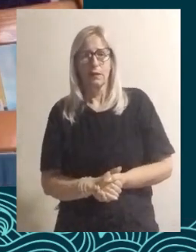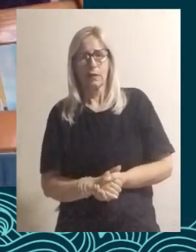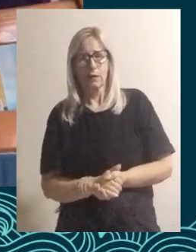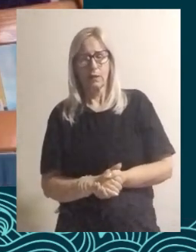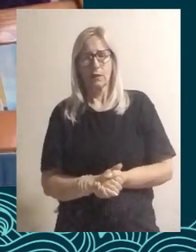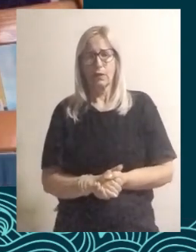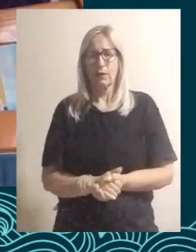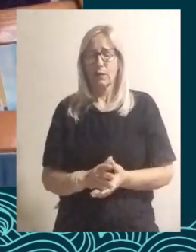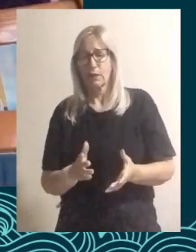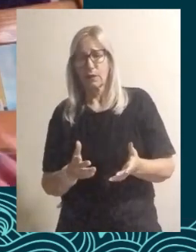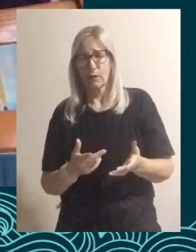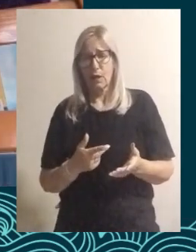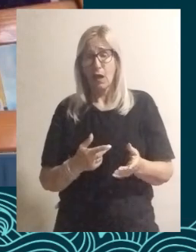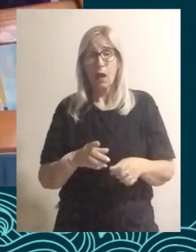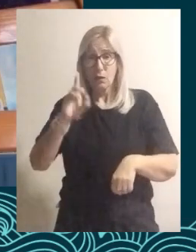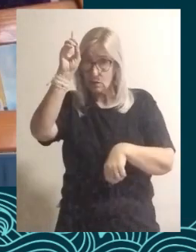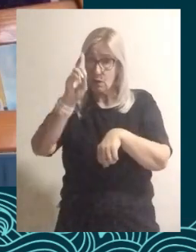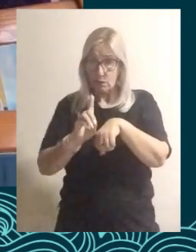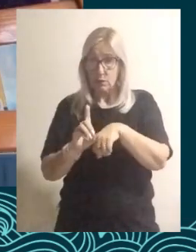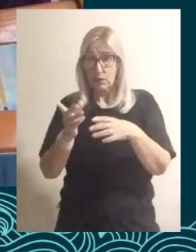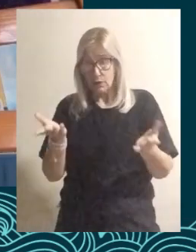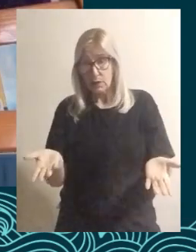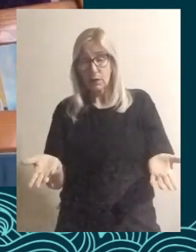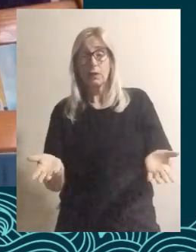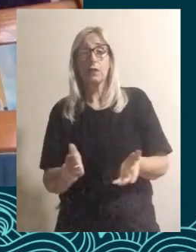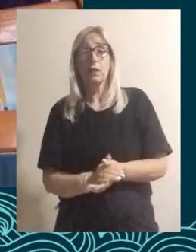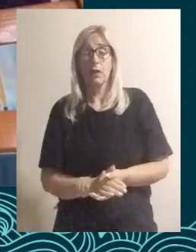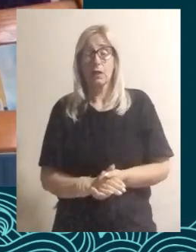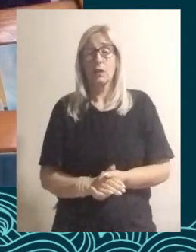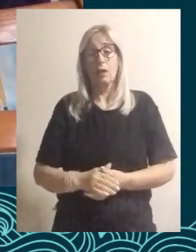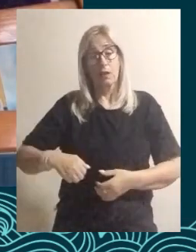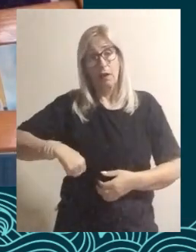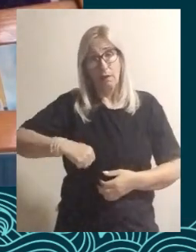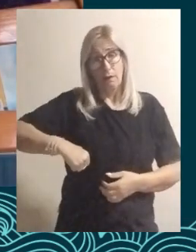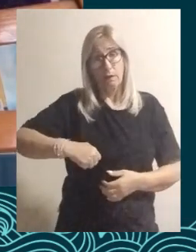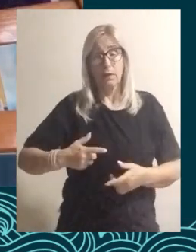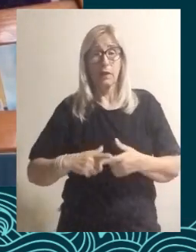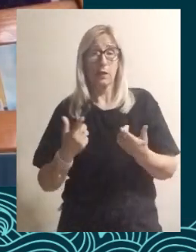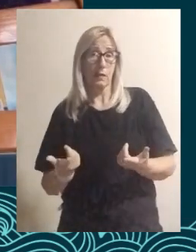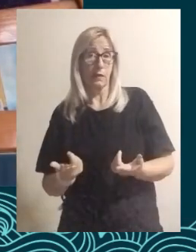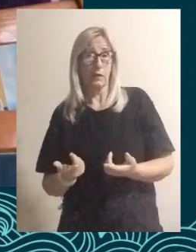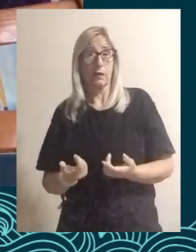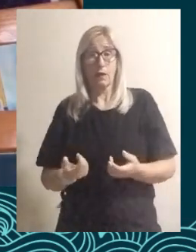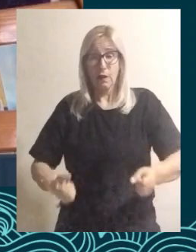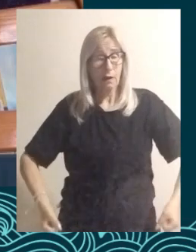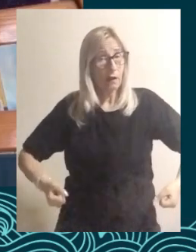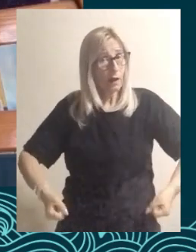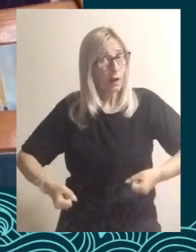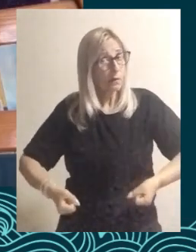as pessoas com reduções de mobilidade, né, às vezes com deficiência física,